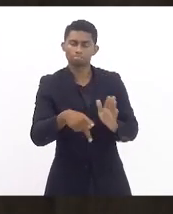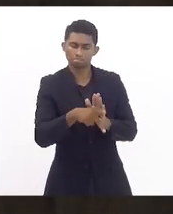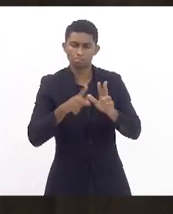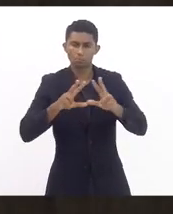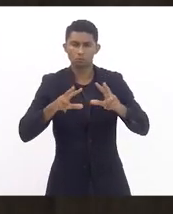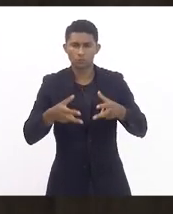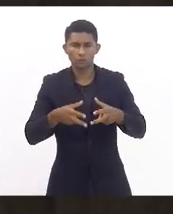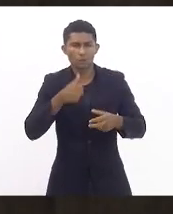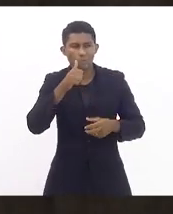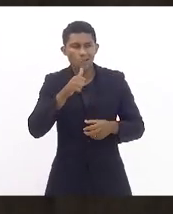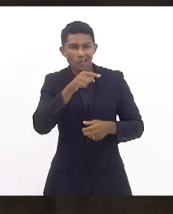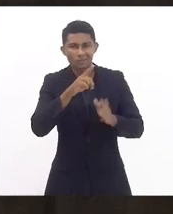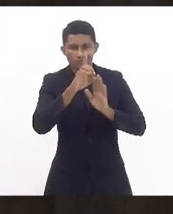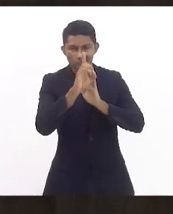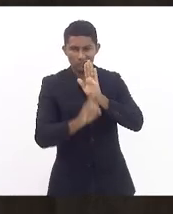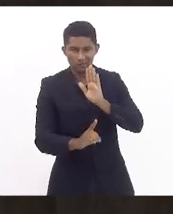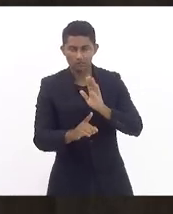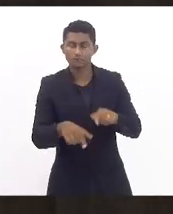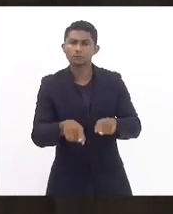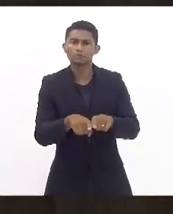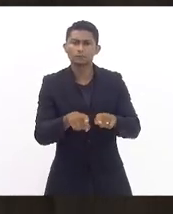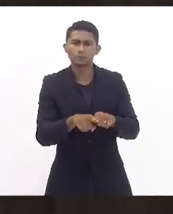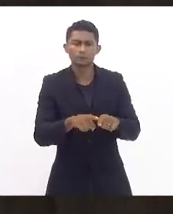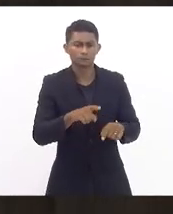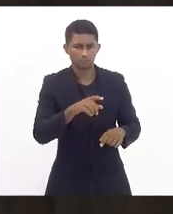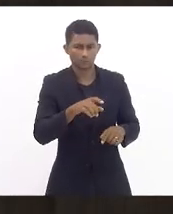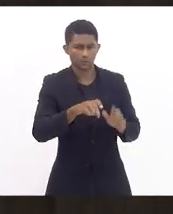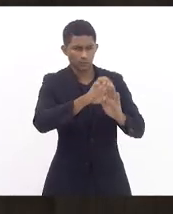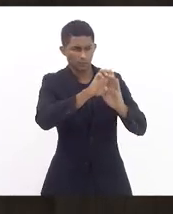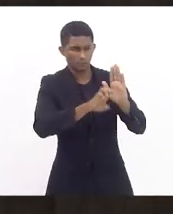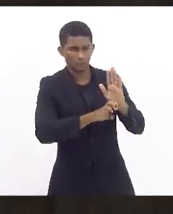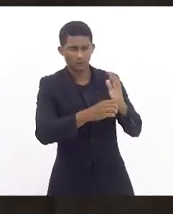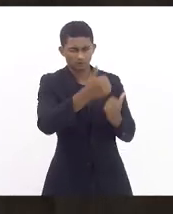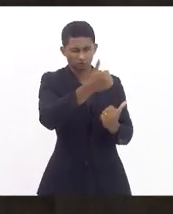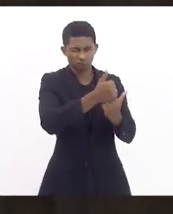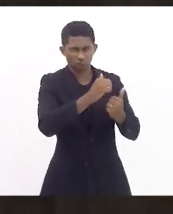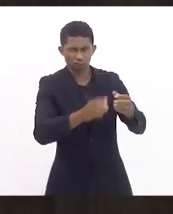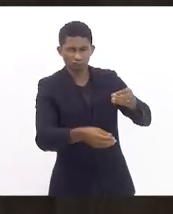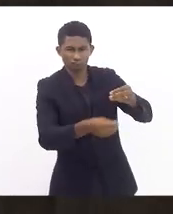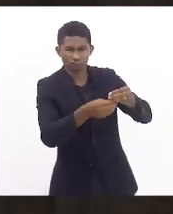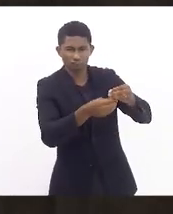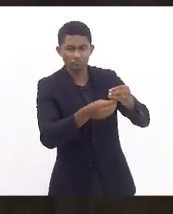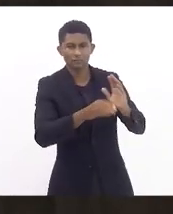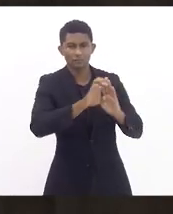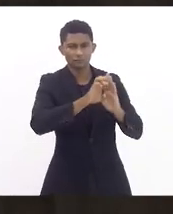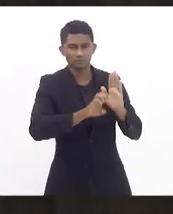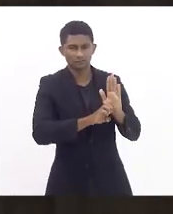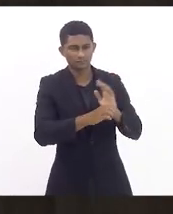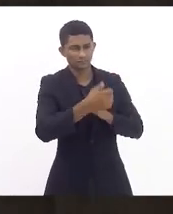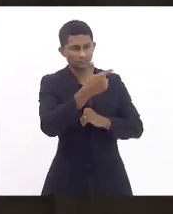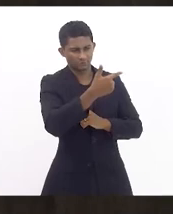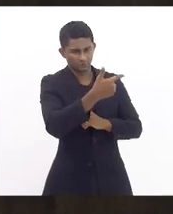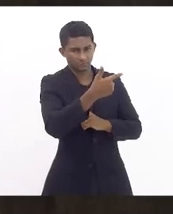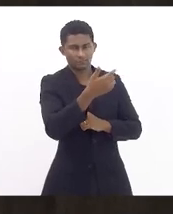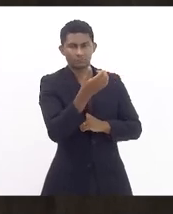da Mulher. Favorável com subemenda aglutinativa às emendas 2 e